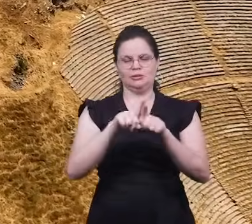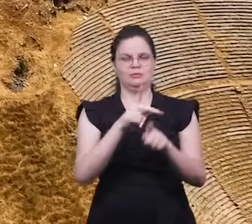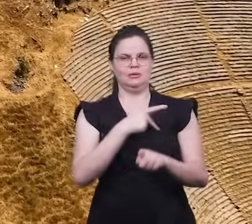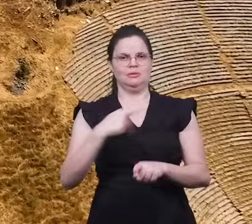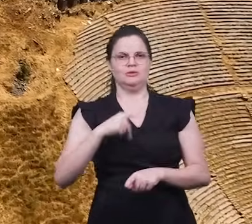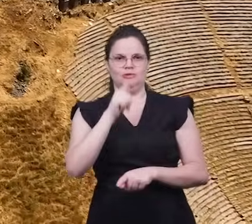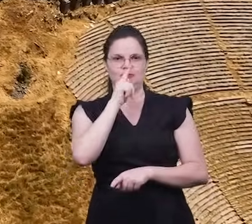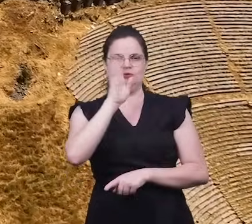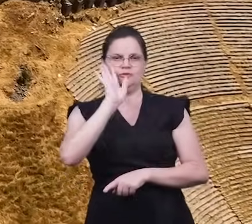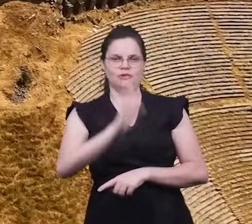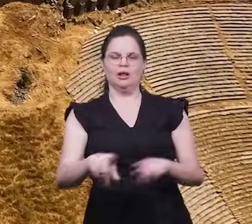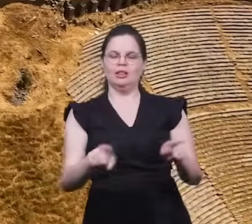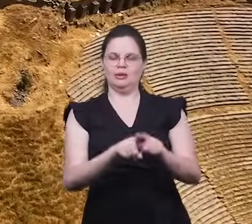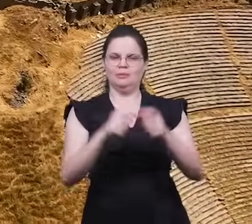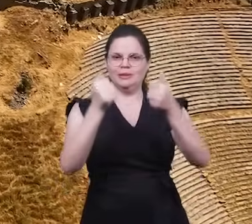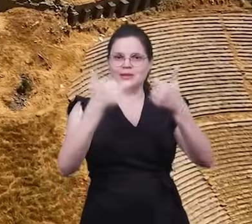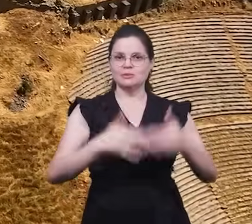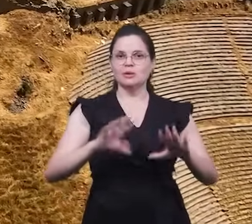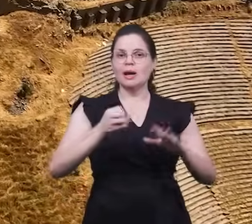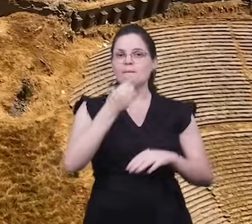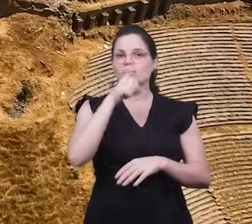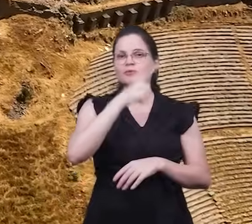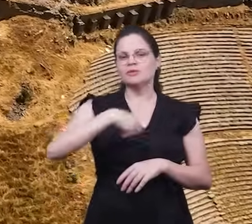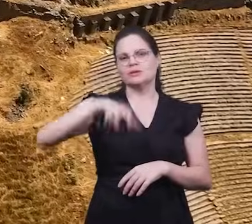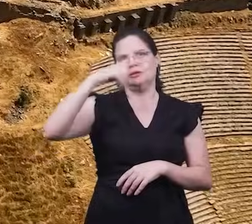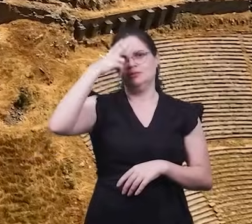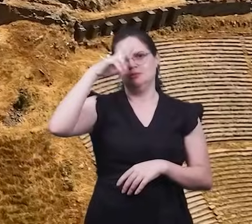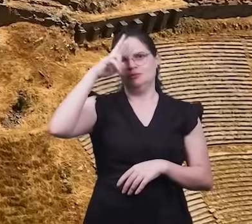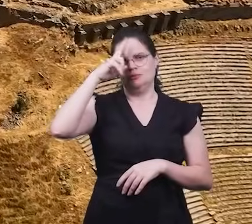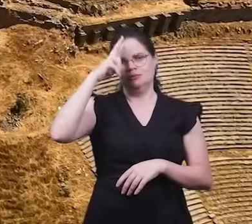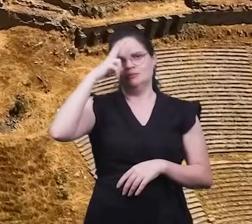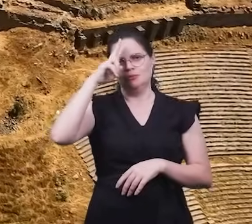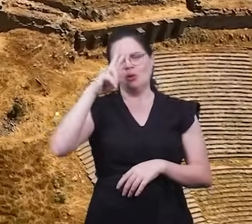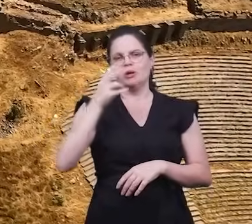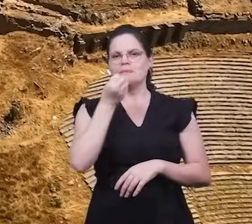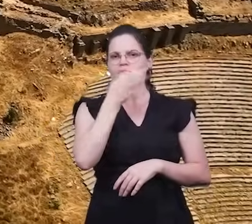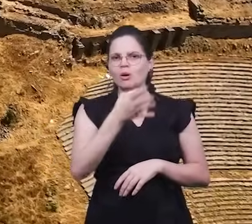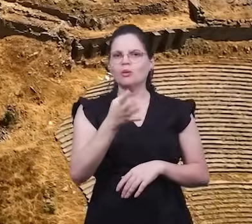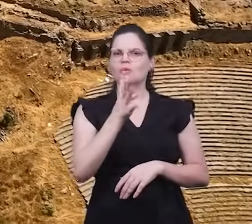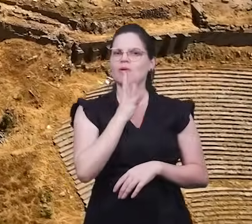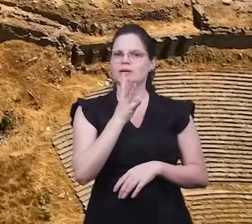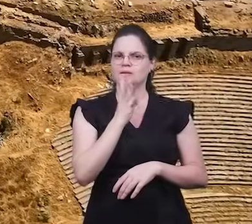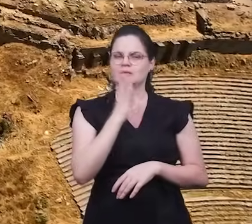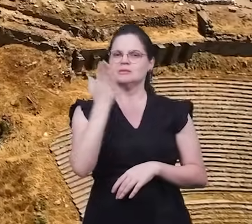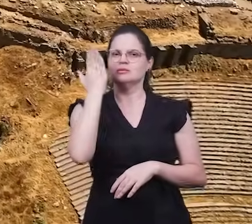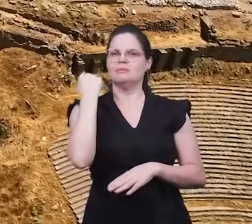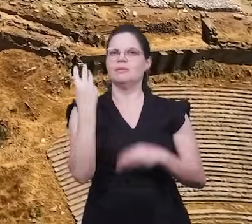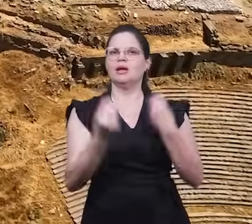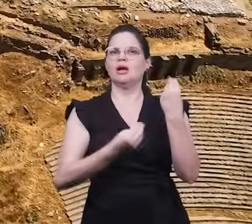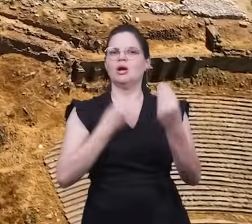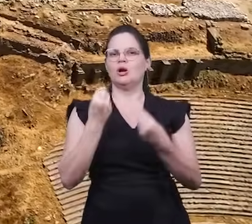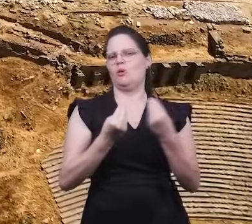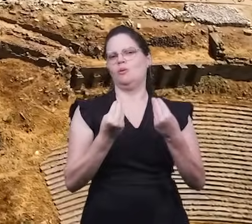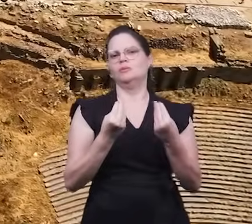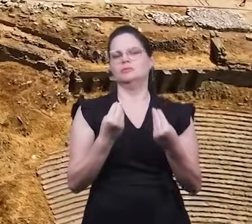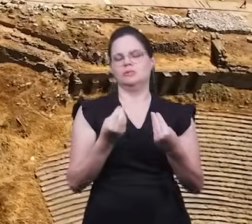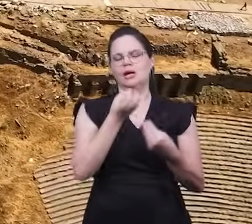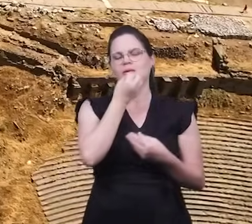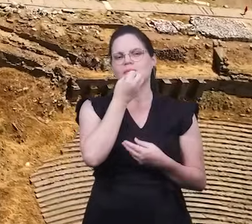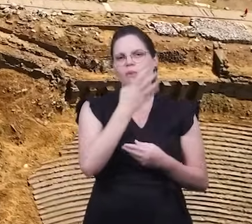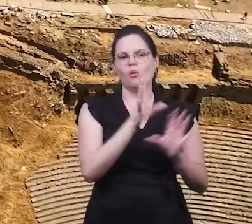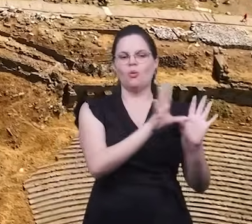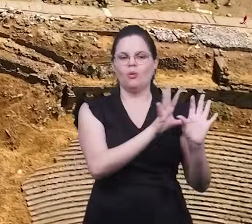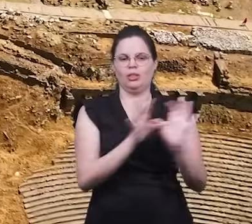aquilo que é interessante que as pessoas conheçam acerca da parte histórica, daquilo que que são os elementos